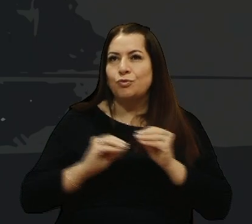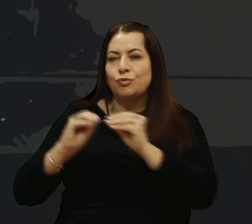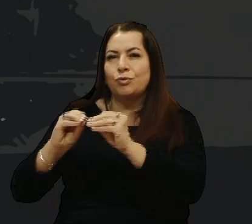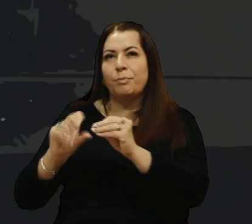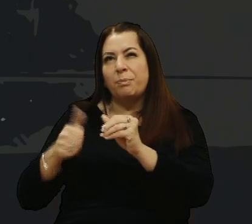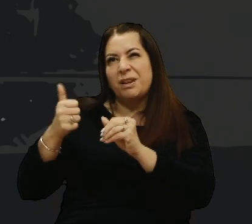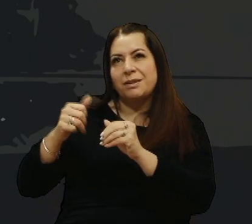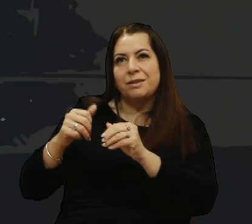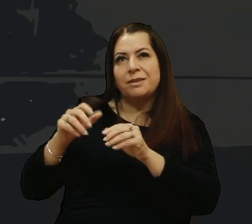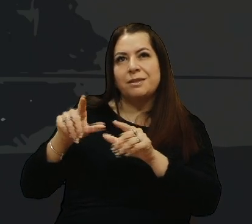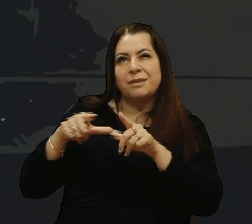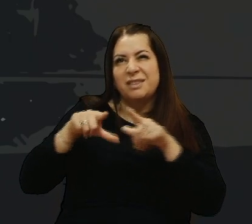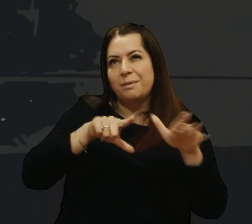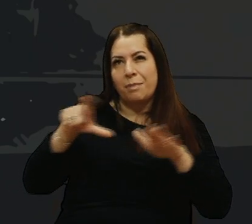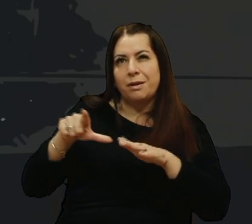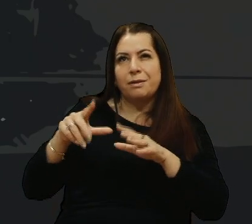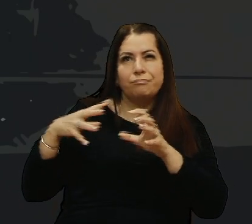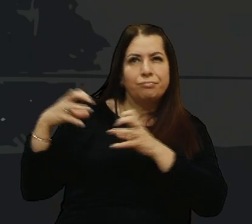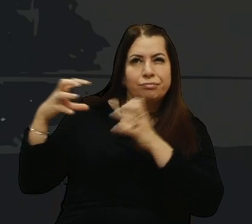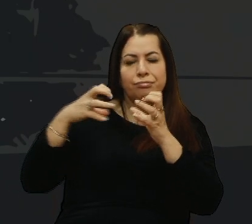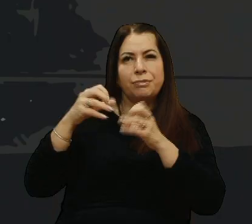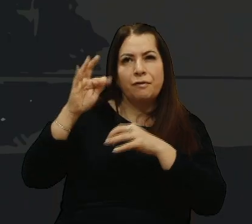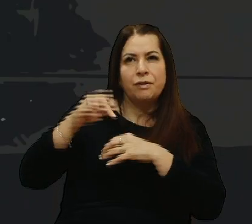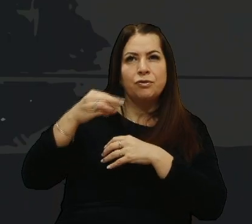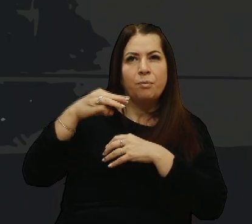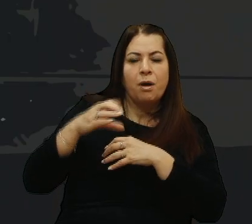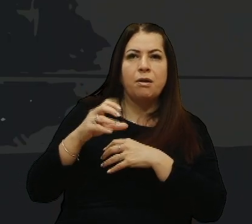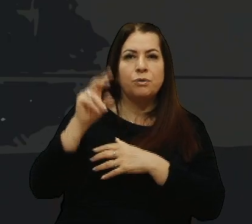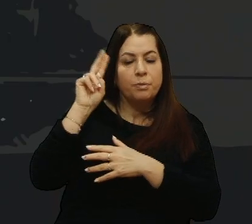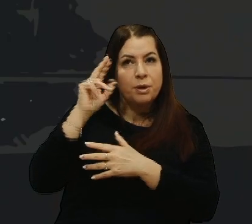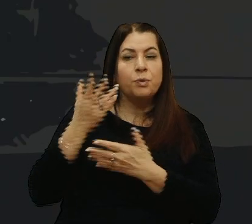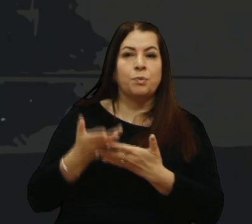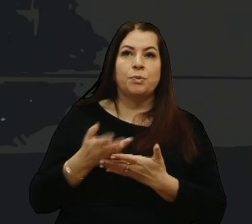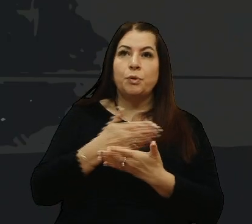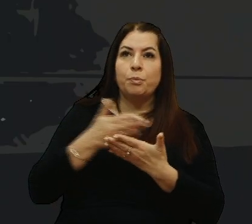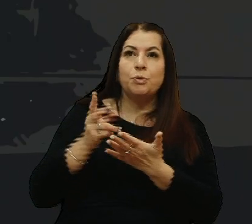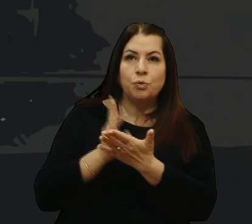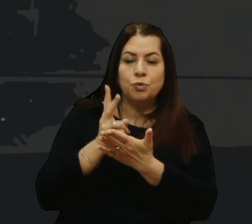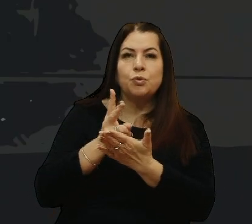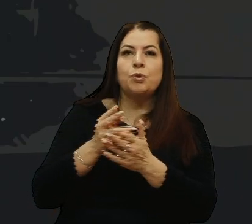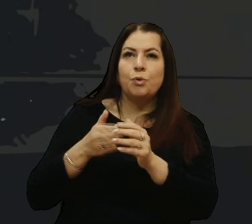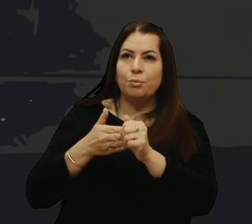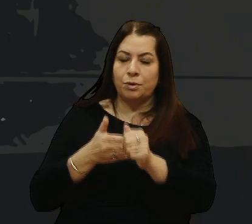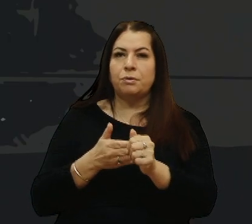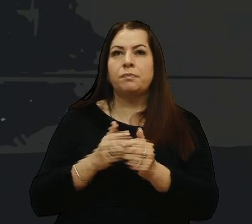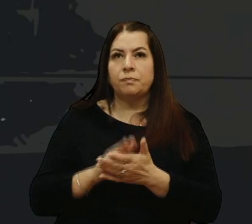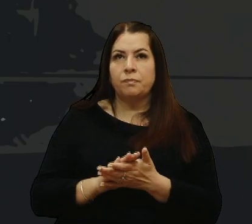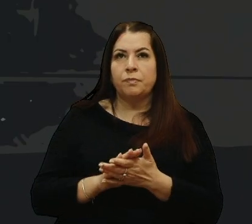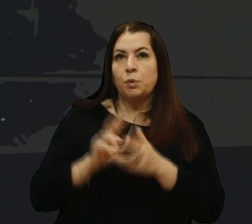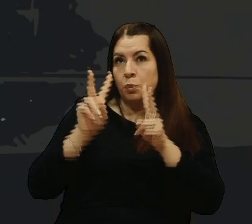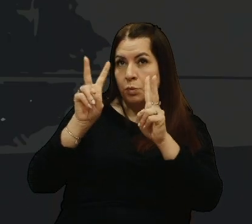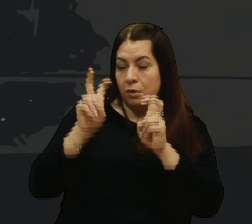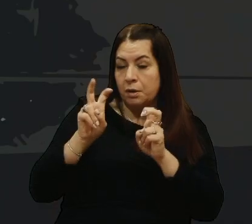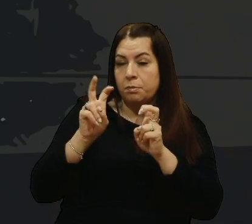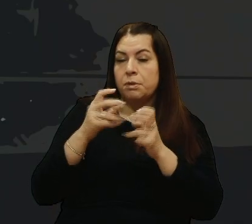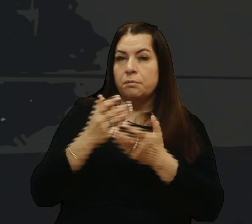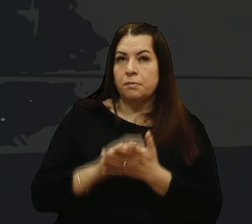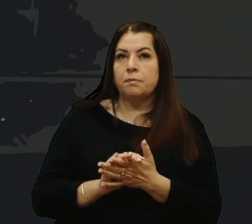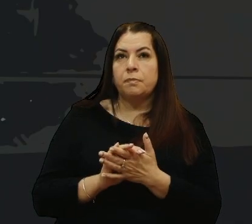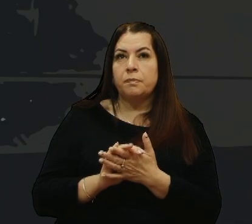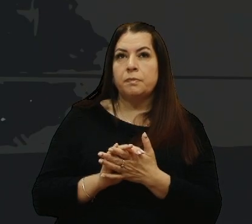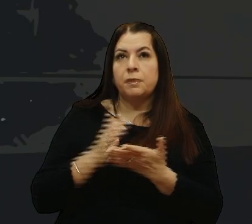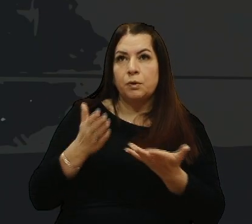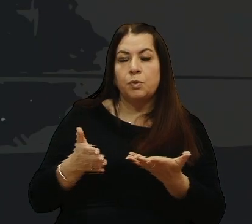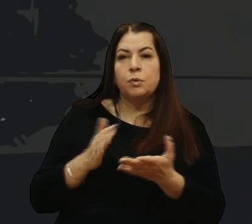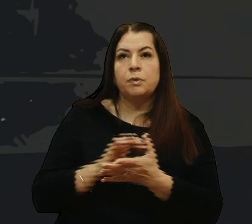primeiras semanas do conflito, final de março, abril, e desde então continuo acompanhando o tema, o assunto, e